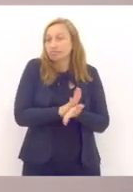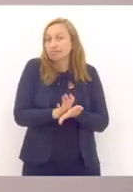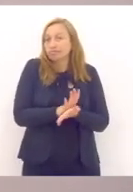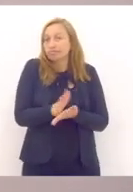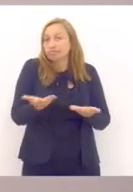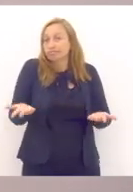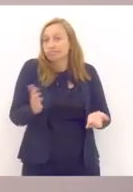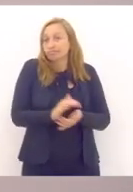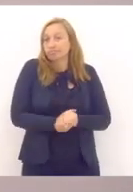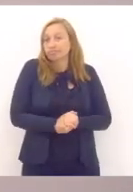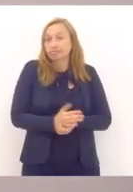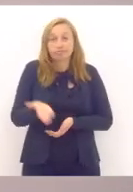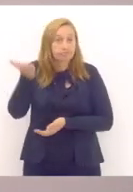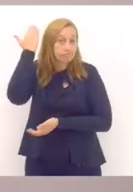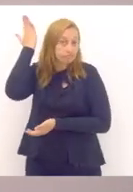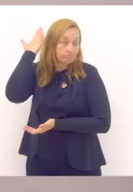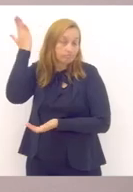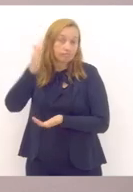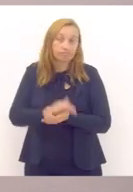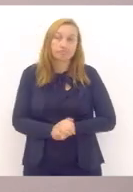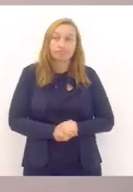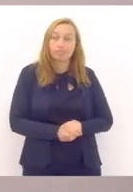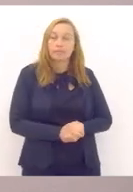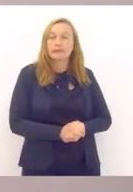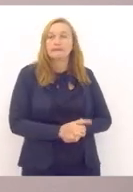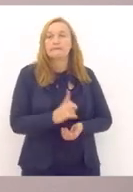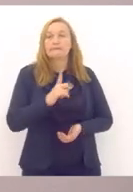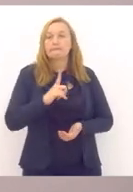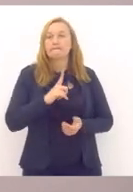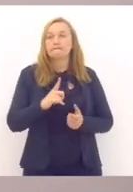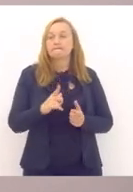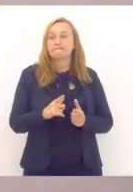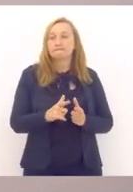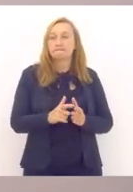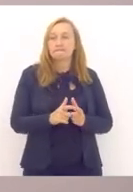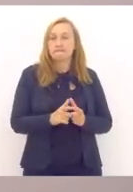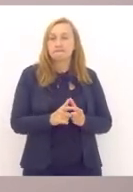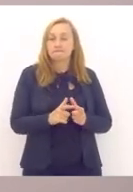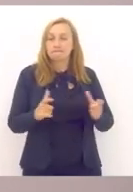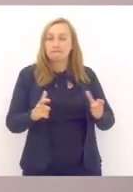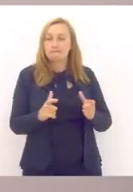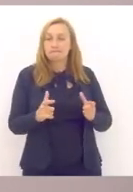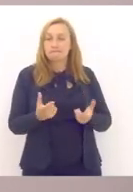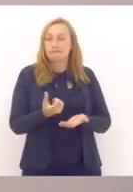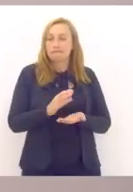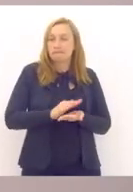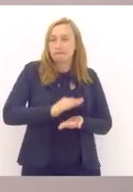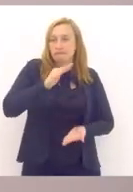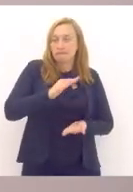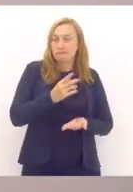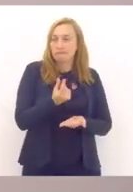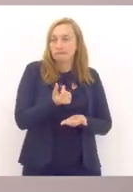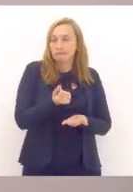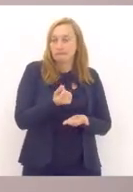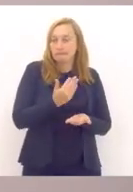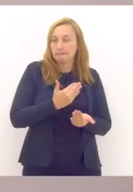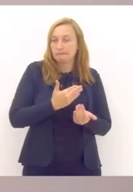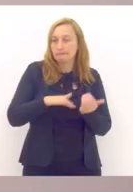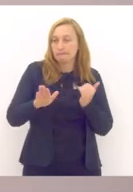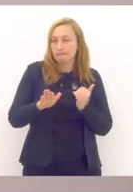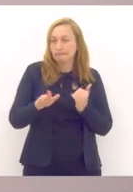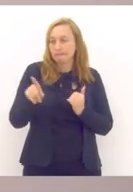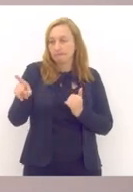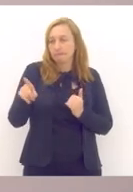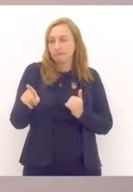gastar num passado distante. Aí a gente tem um caminhão de dinheiro que a gente manda para lá de... Teve uma época que não mandava porque não tinha, mas